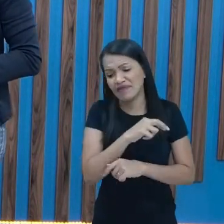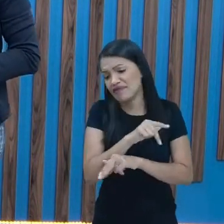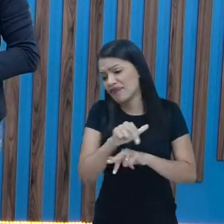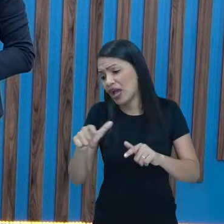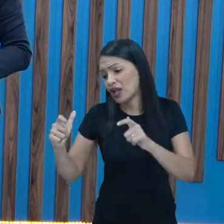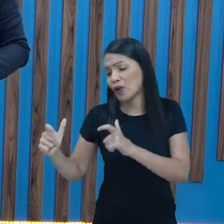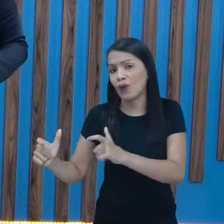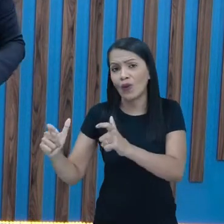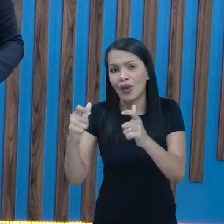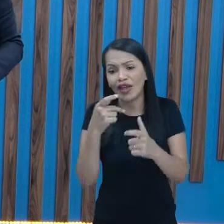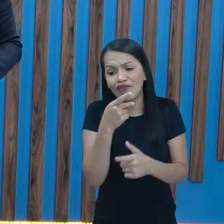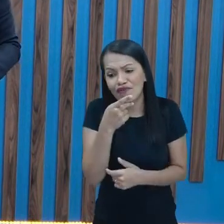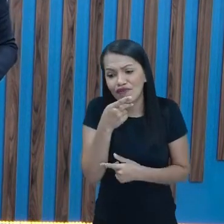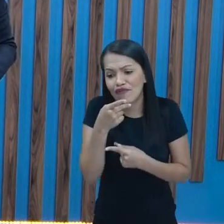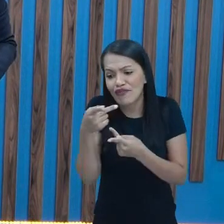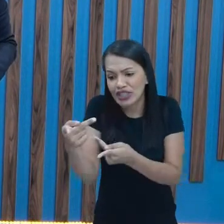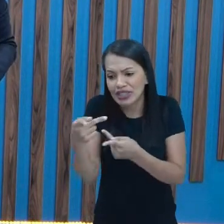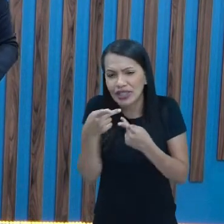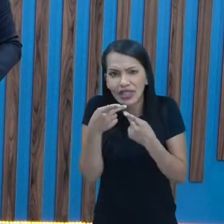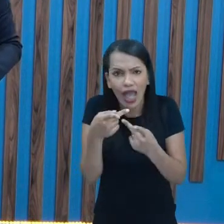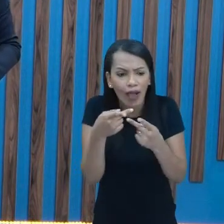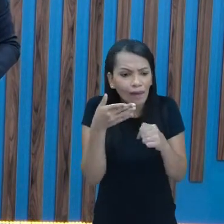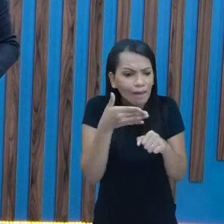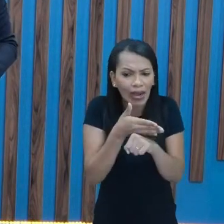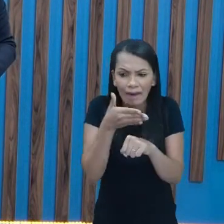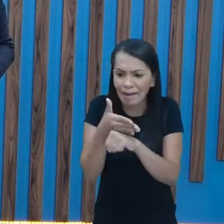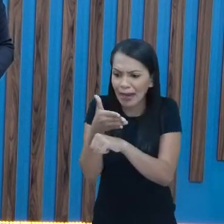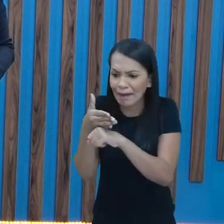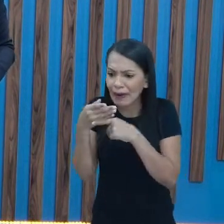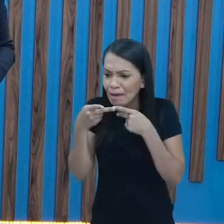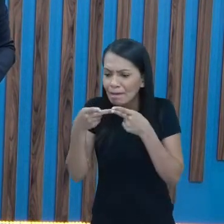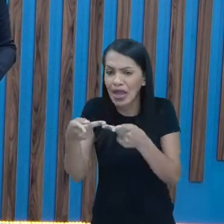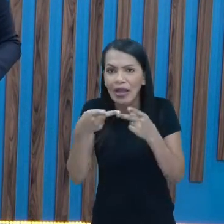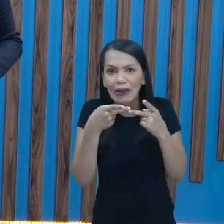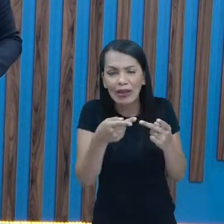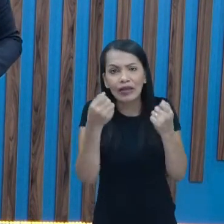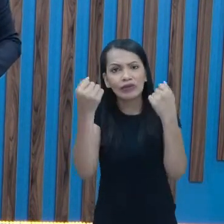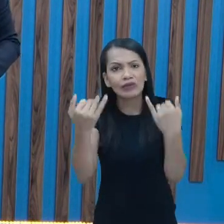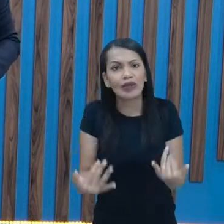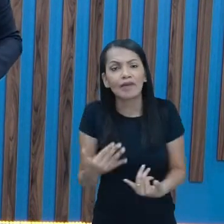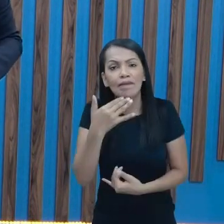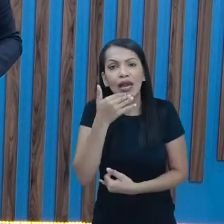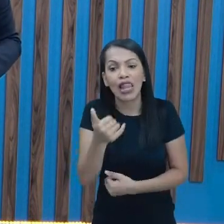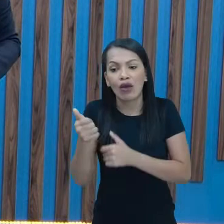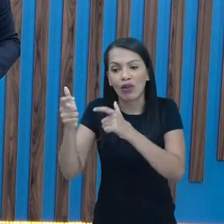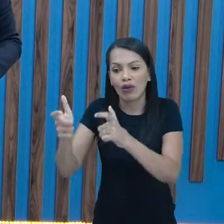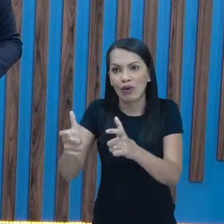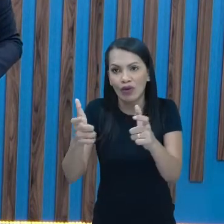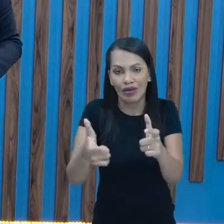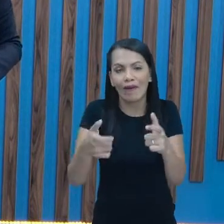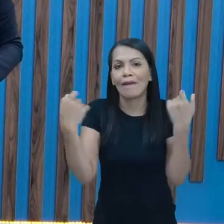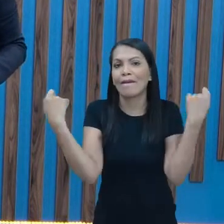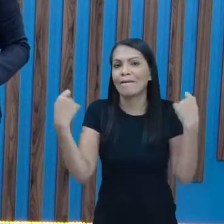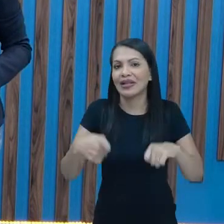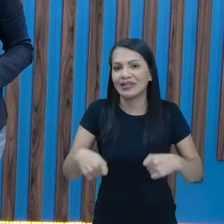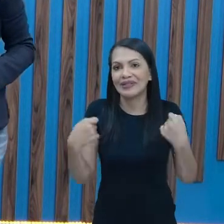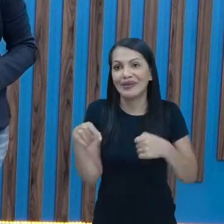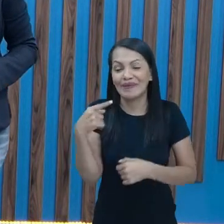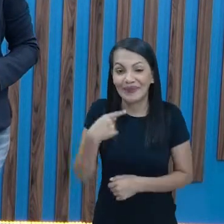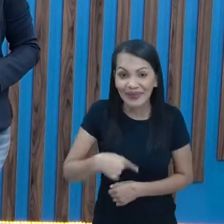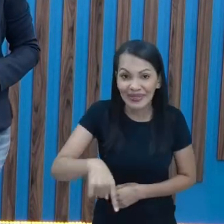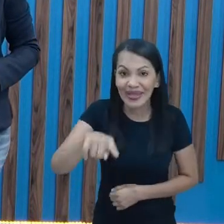tá? Nos informando, nos explicando quais são os melhores locais que devemos ir ao